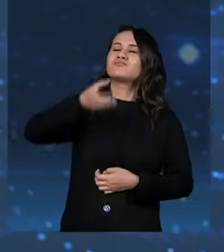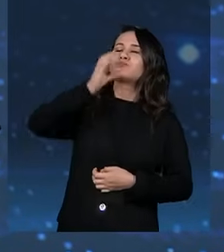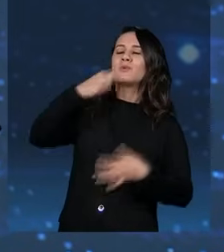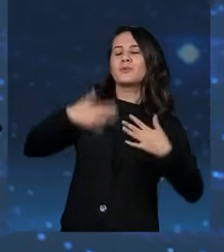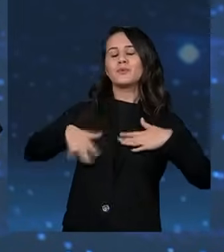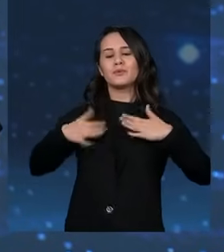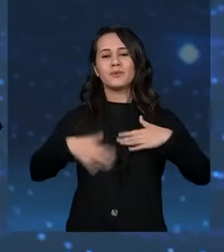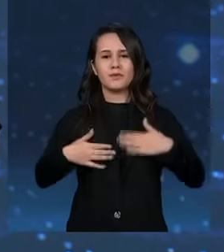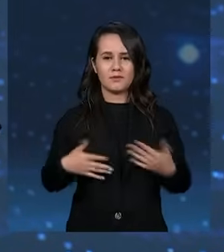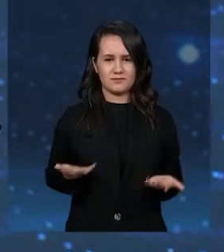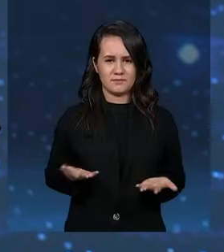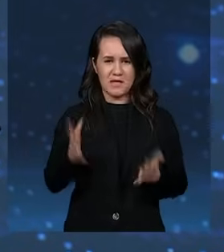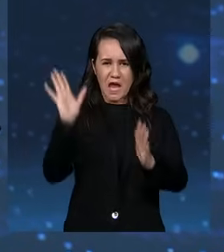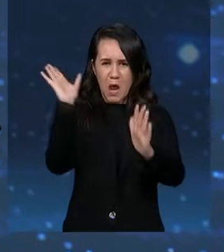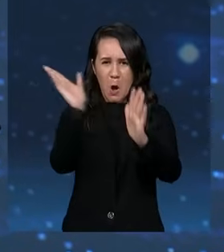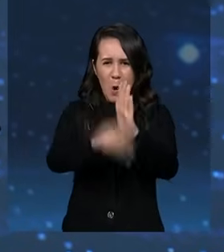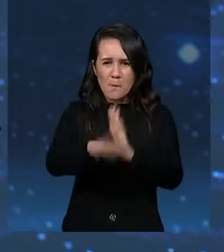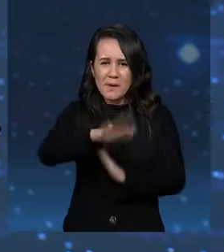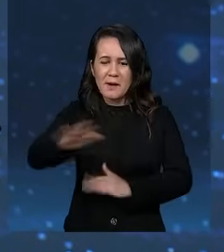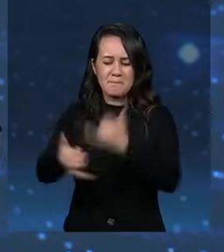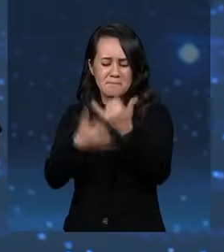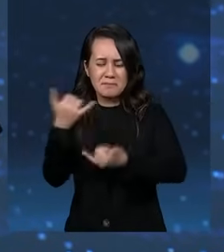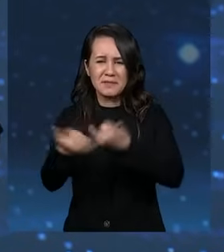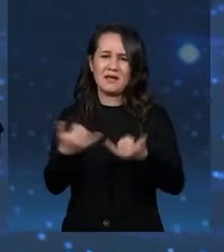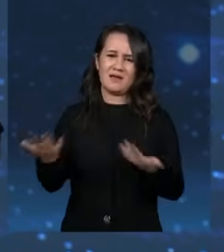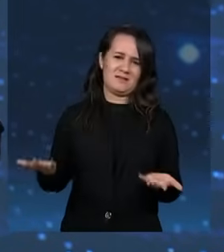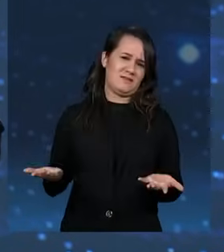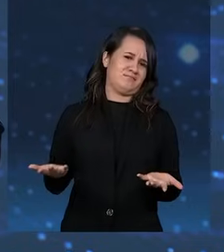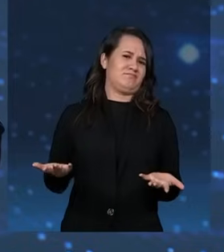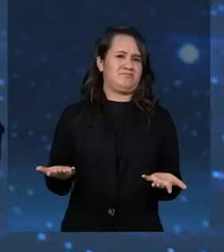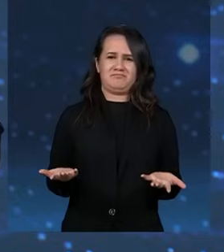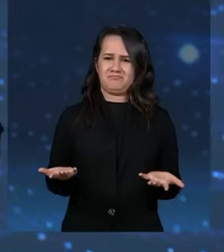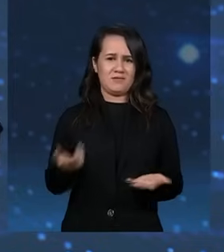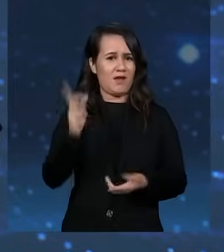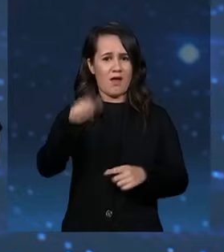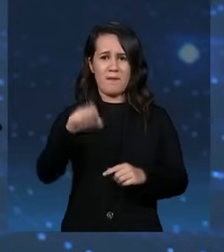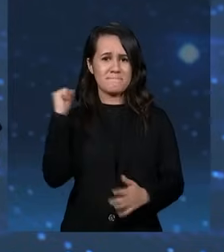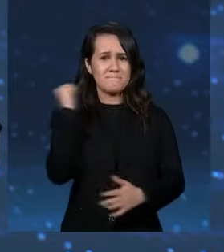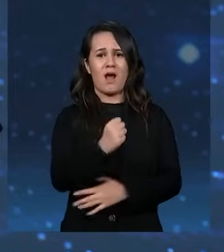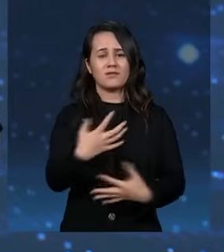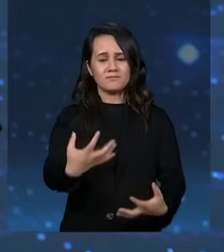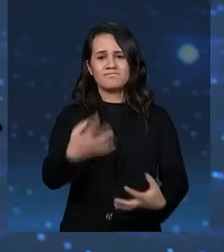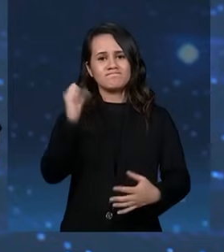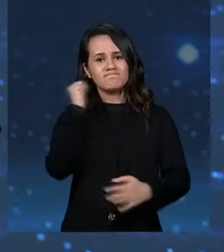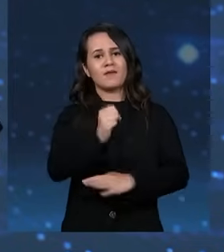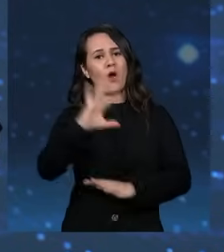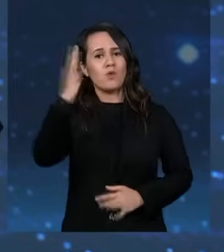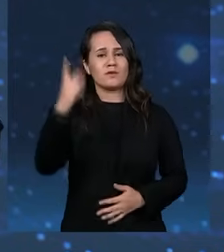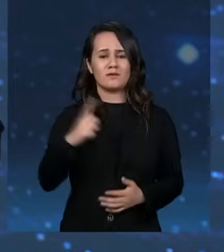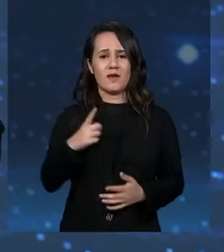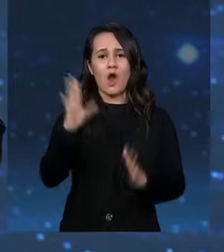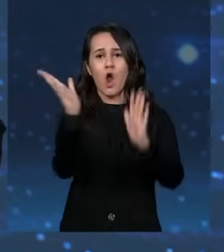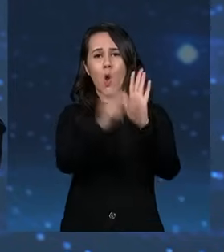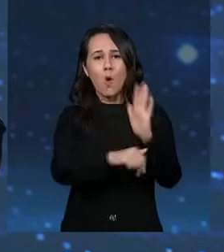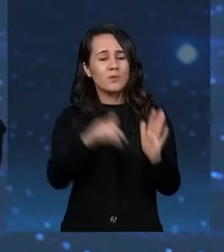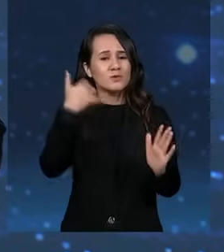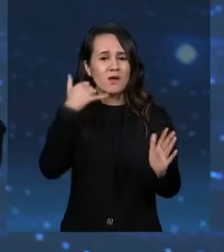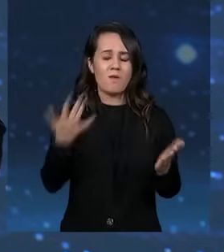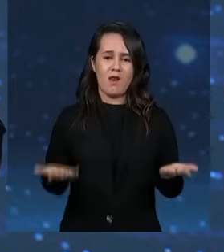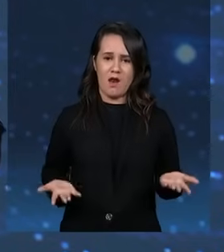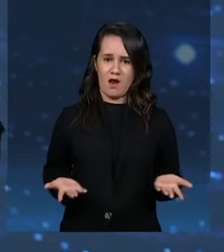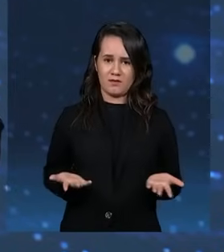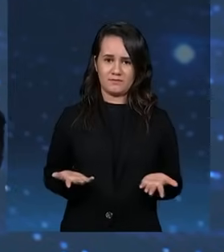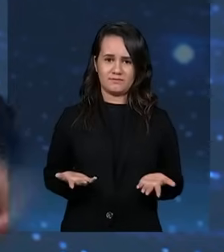roubo de de de criança brincadeira de criança que mata que fere é para roubar um telefone